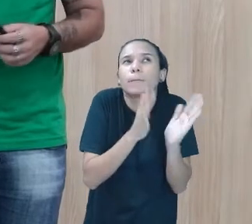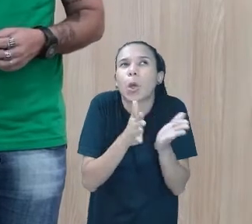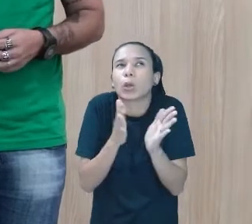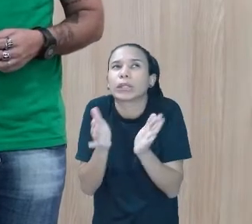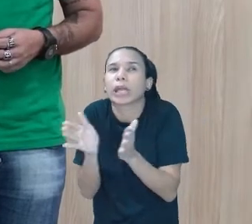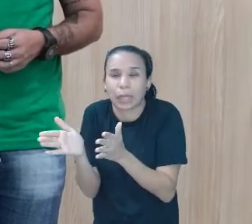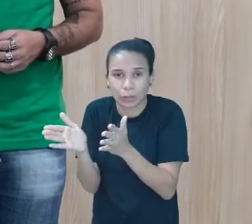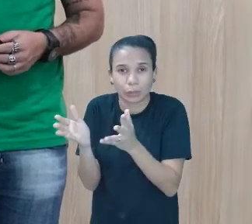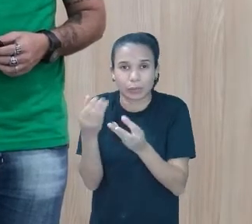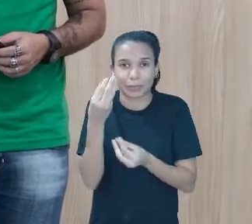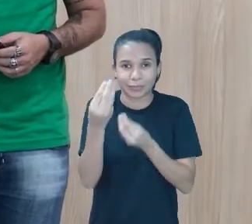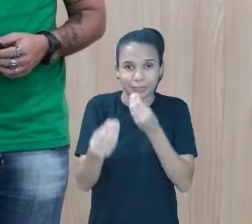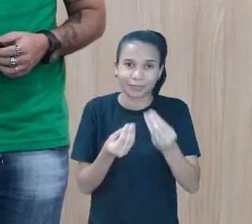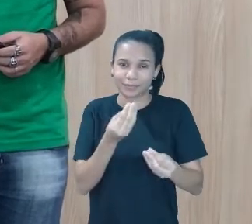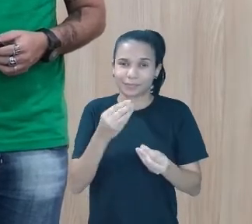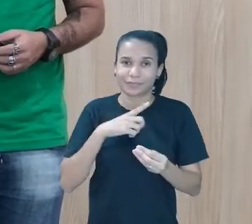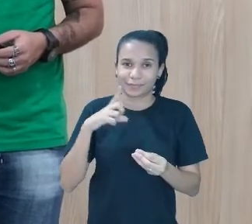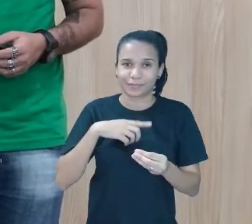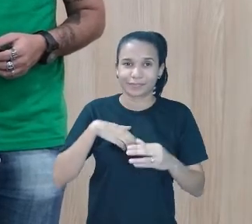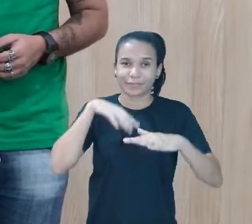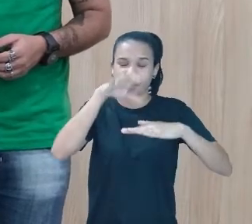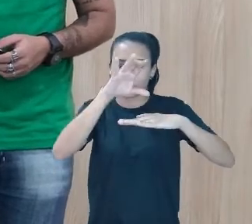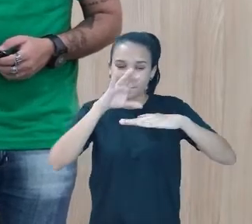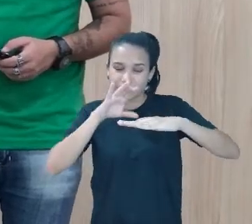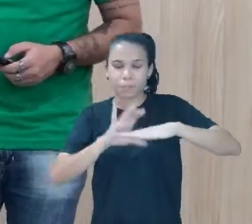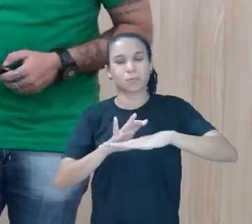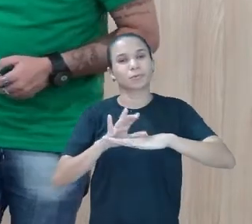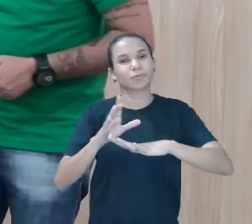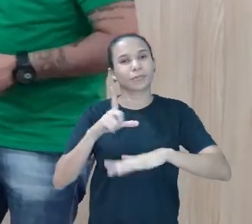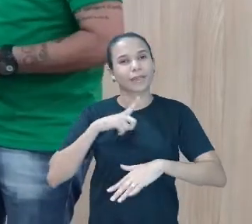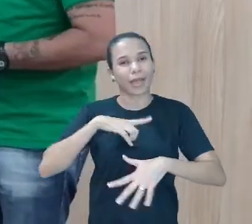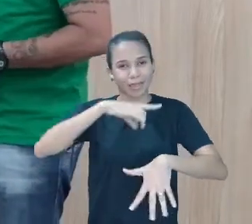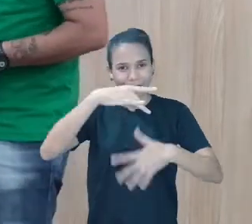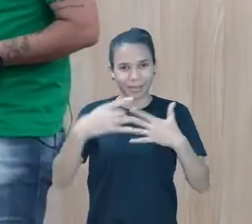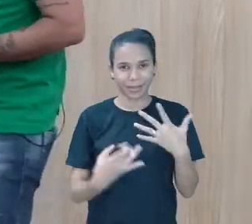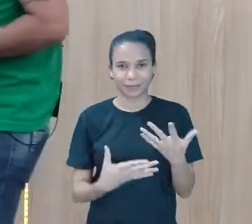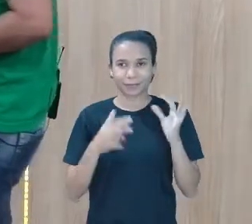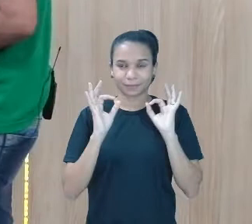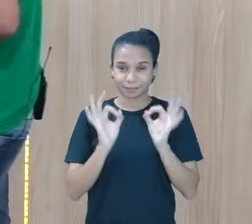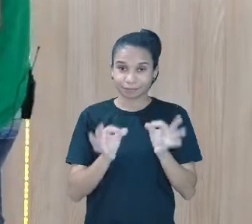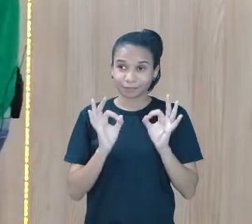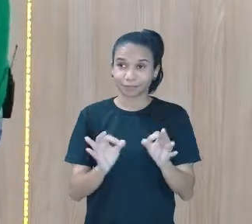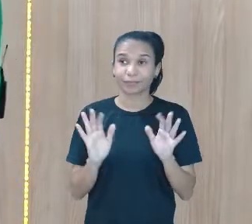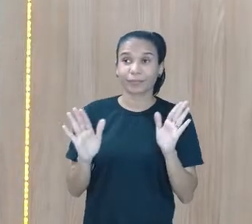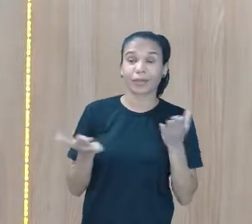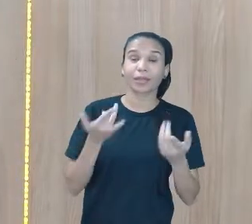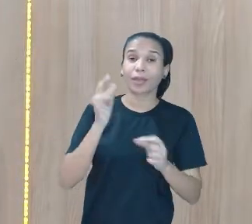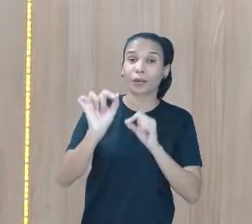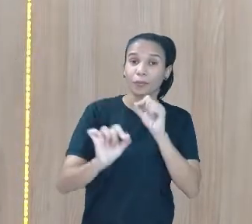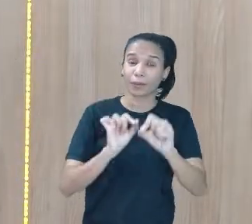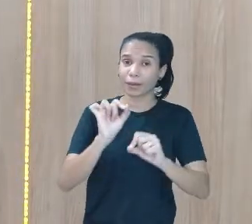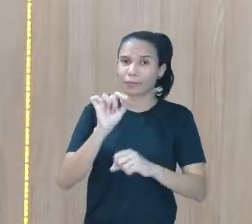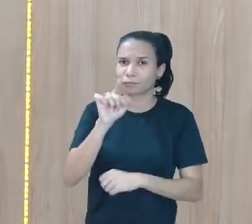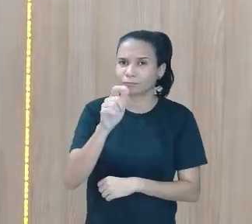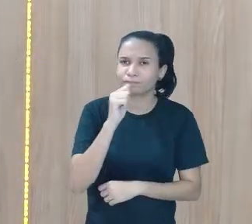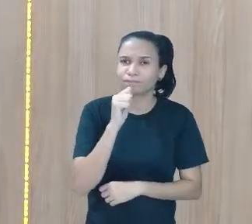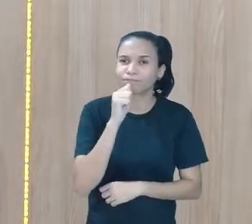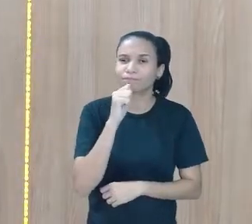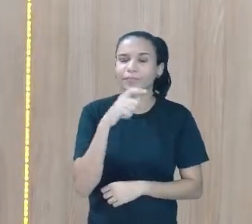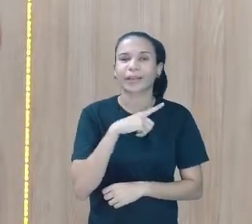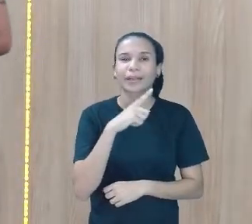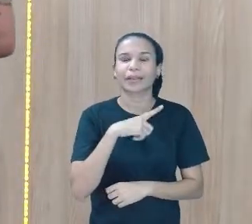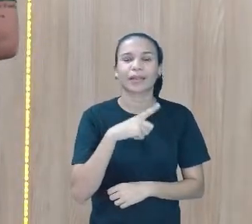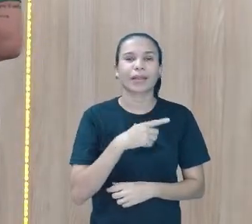termo aí entre uma representação e o seu ponto na reta com mais detalhes, tá certo? Então, caso você tenha lá